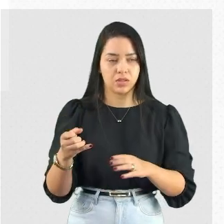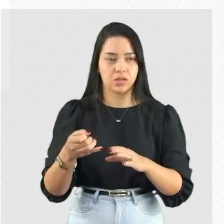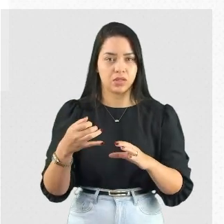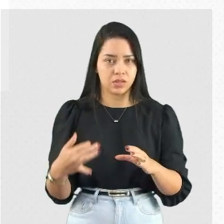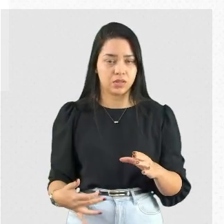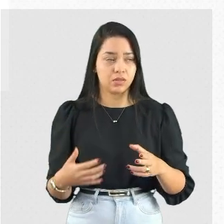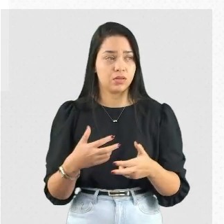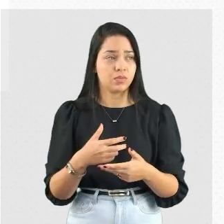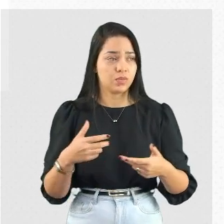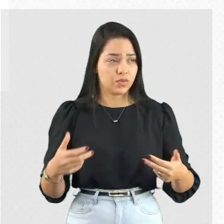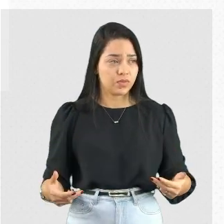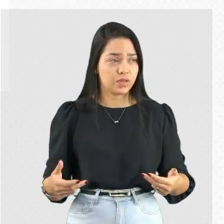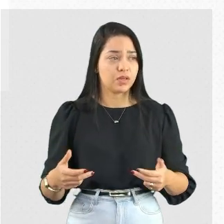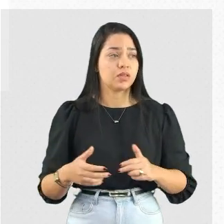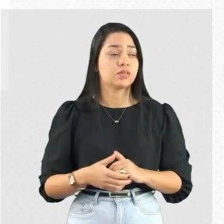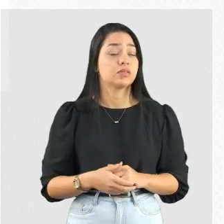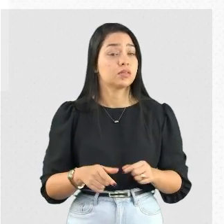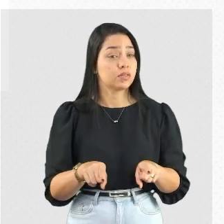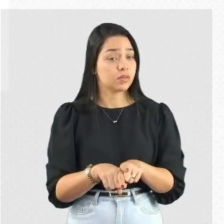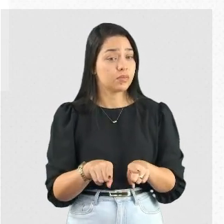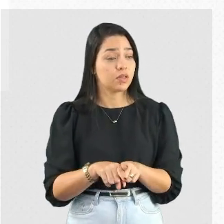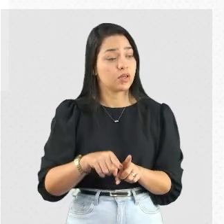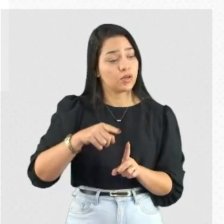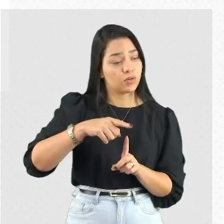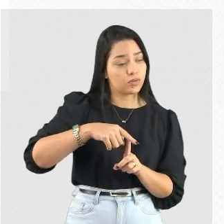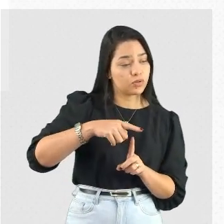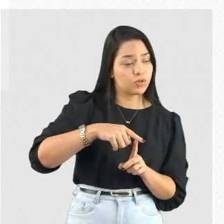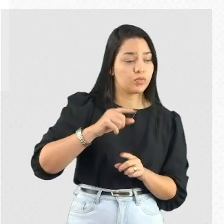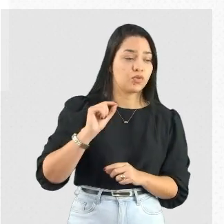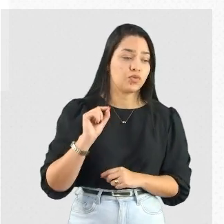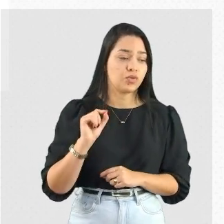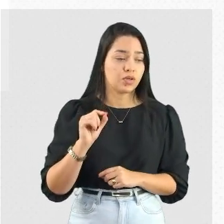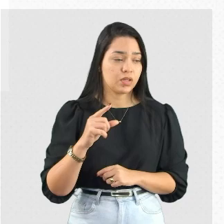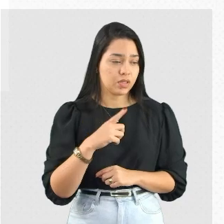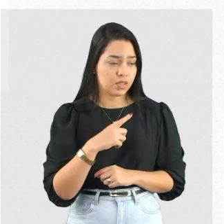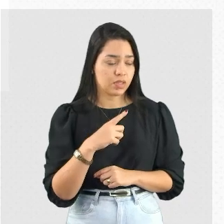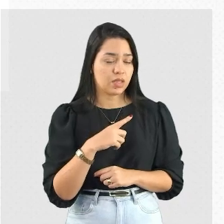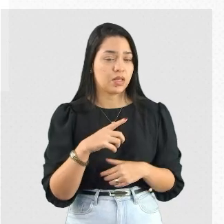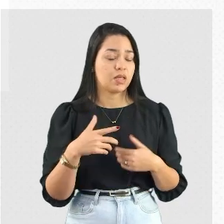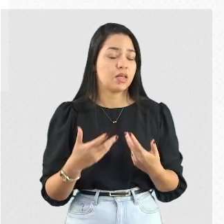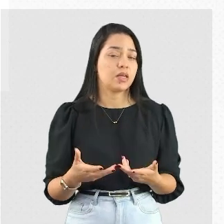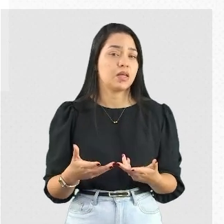por vários genes, tá? E é um tipo de herança que tem uma expressão